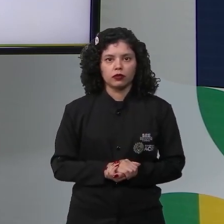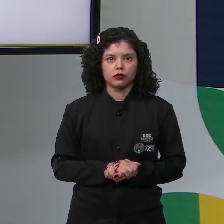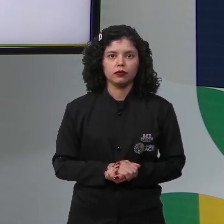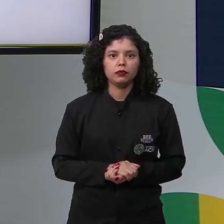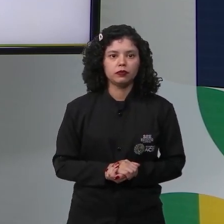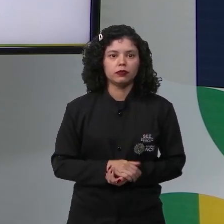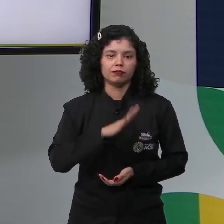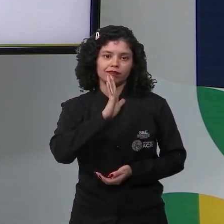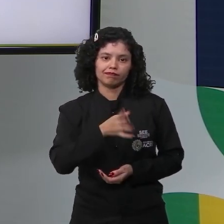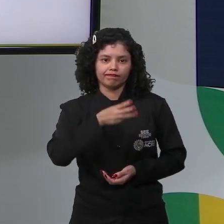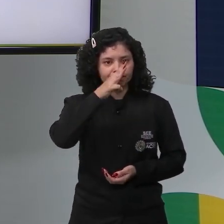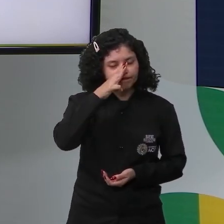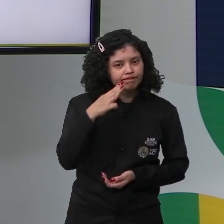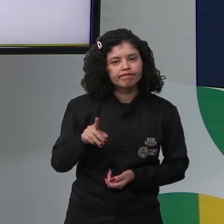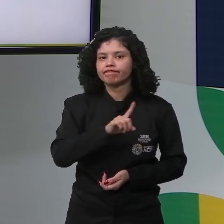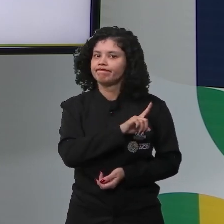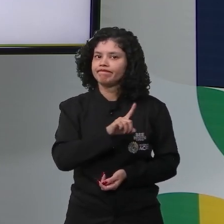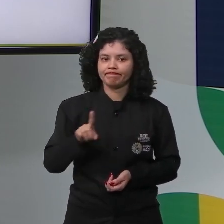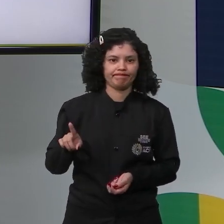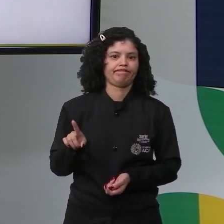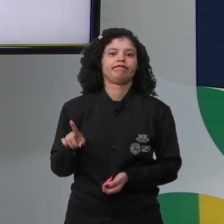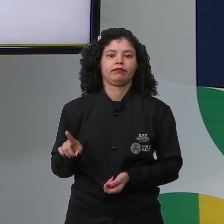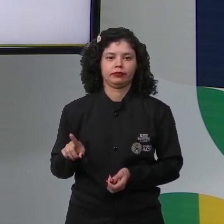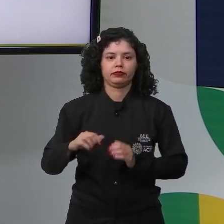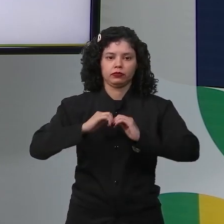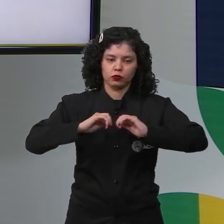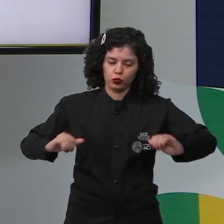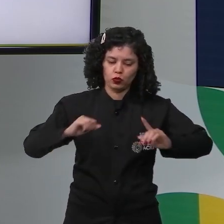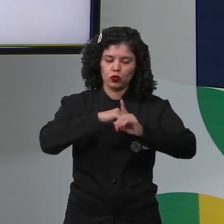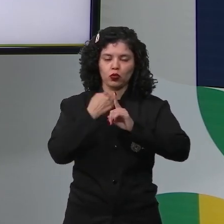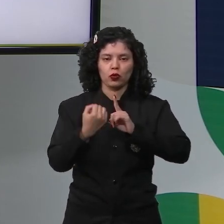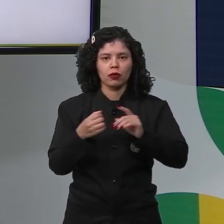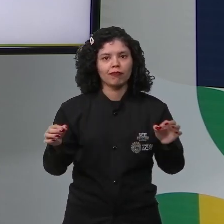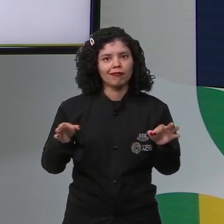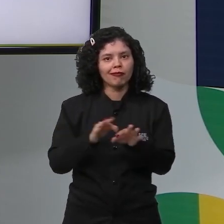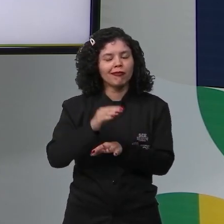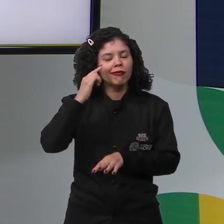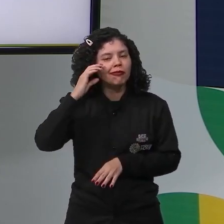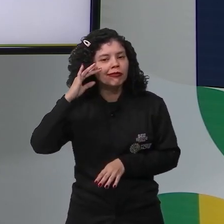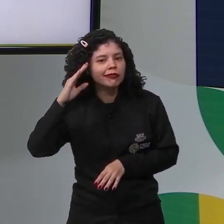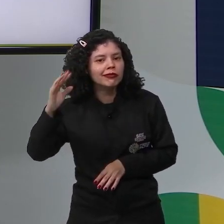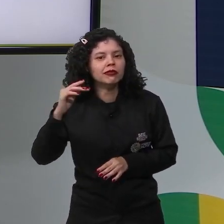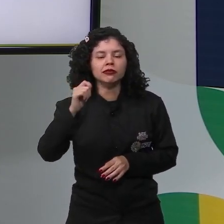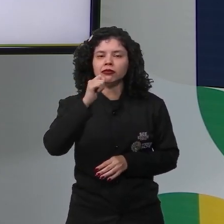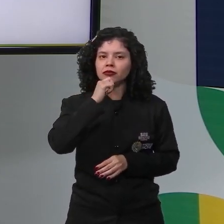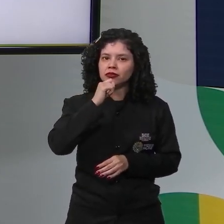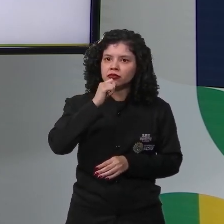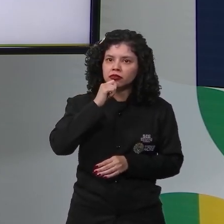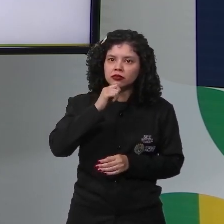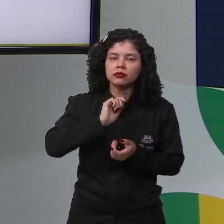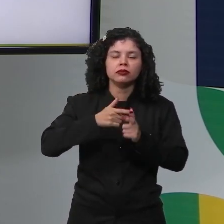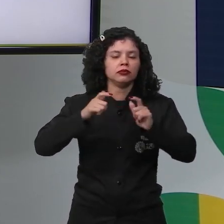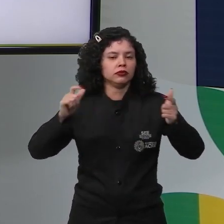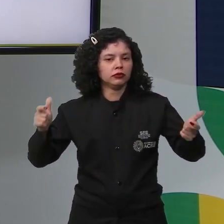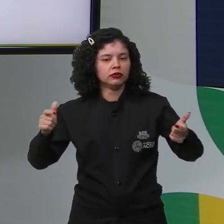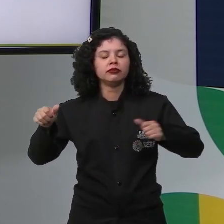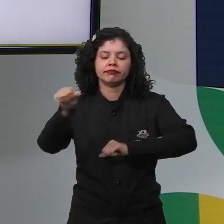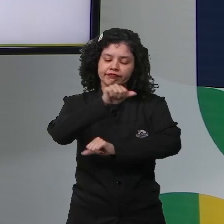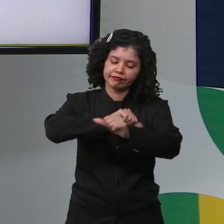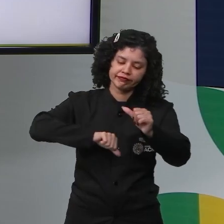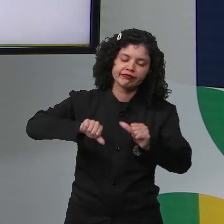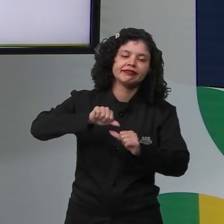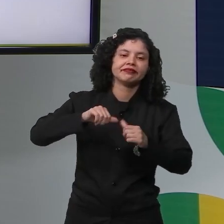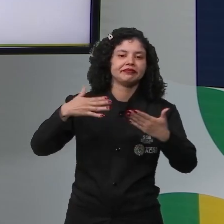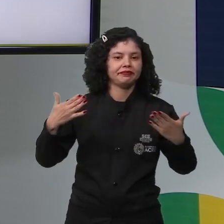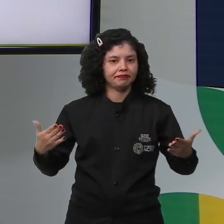E para Marx, não. A divisão social do trabalho, ela acaba refletindo a maior contradição que, segundo